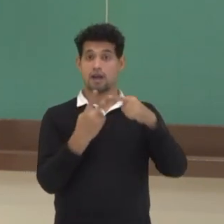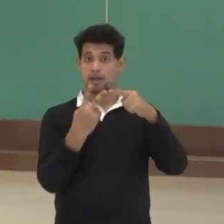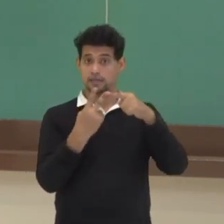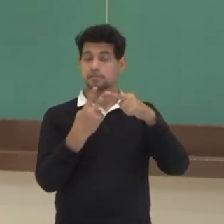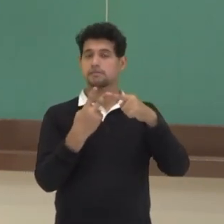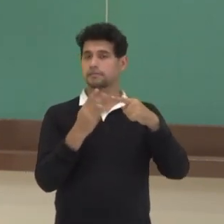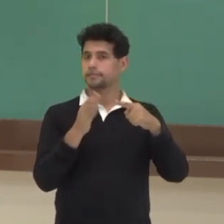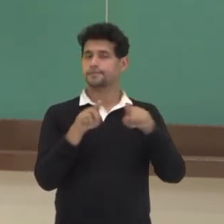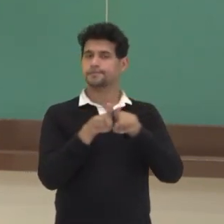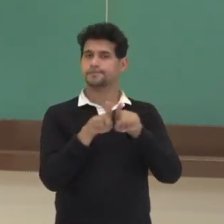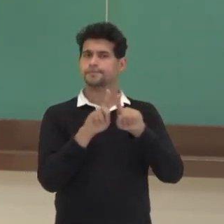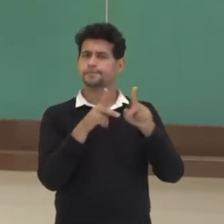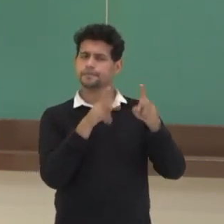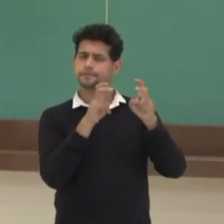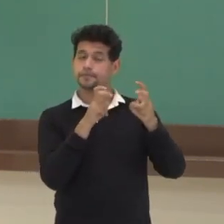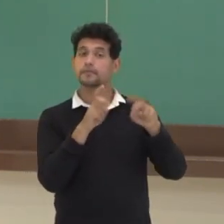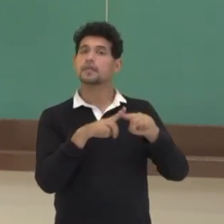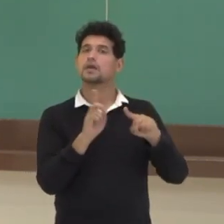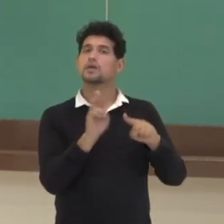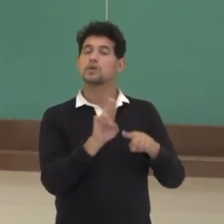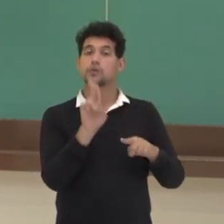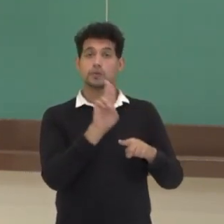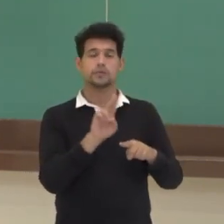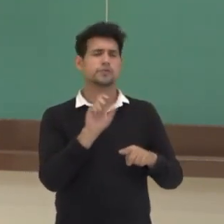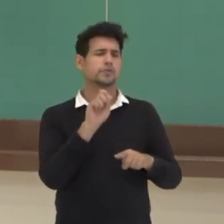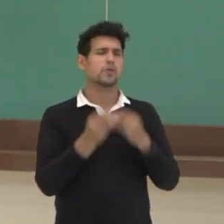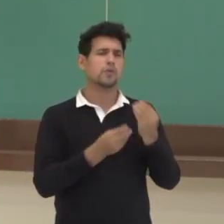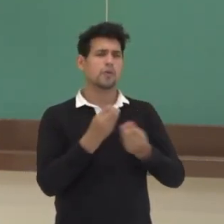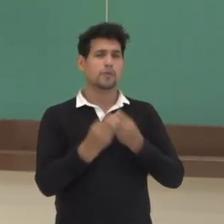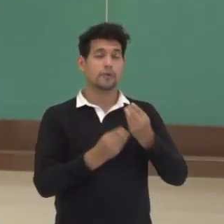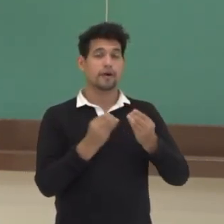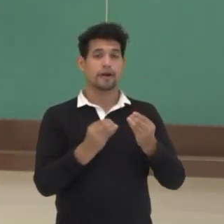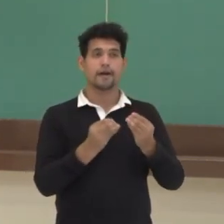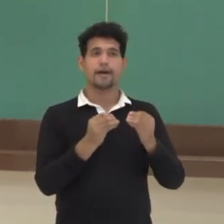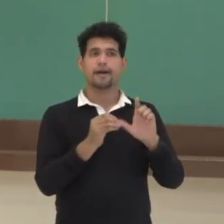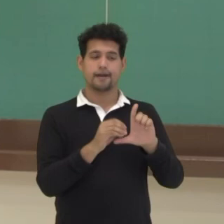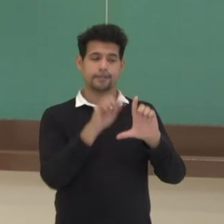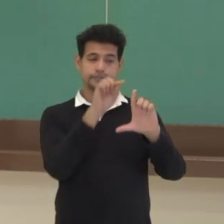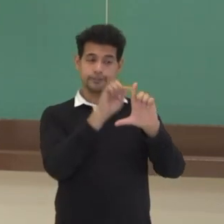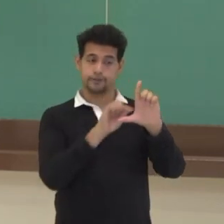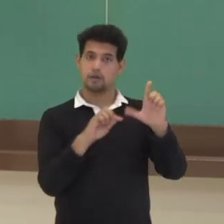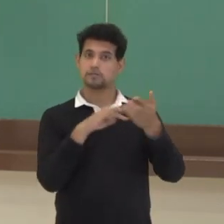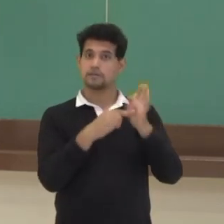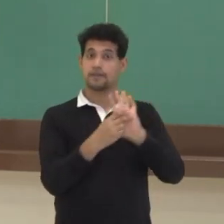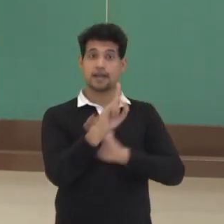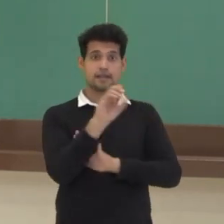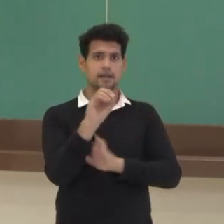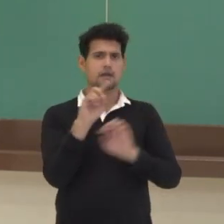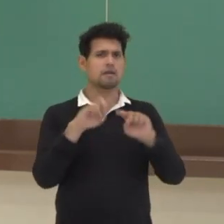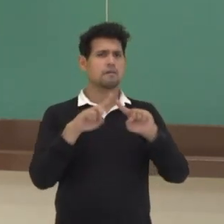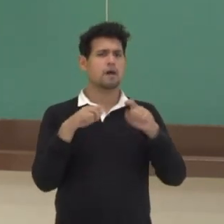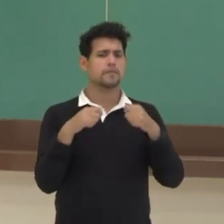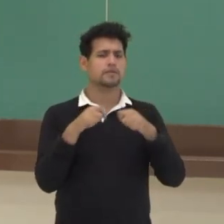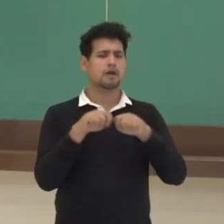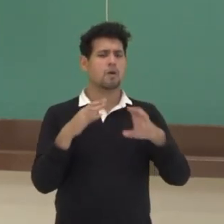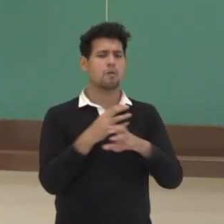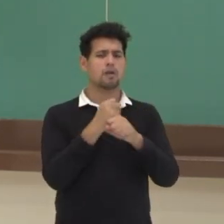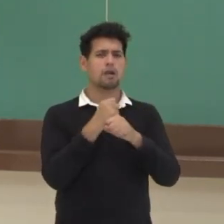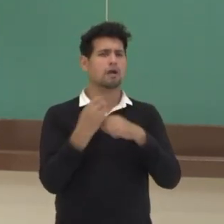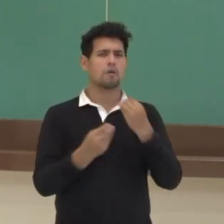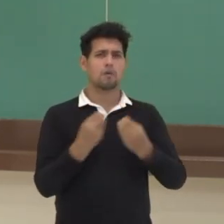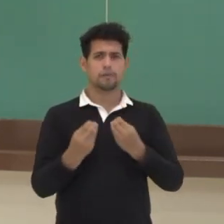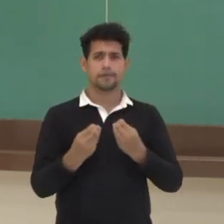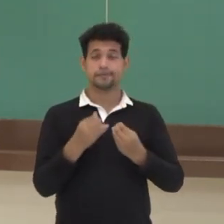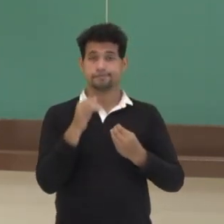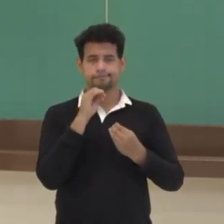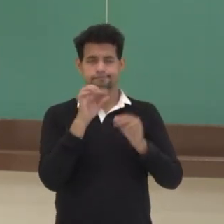quadrada. Então, no caso aqui, a minha diagonal, ela vale 10. Porém, para eu calcular